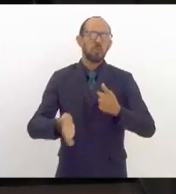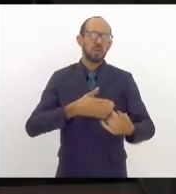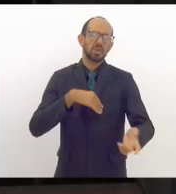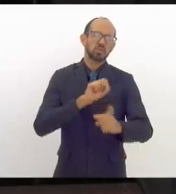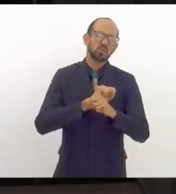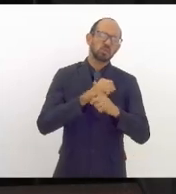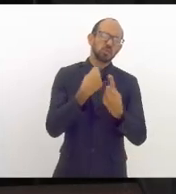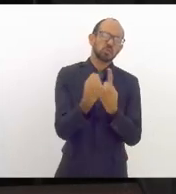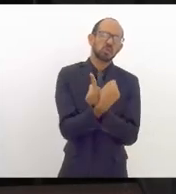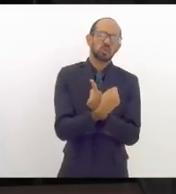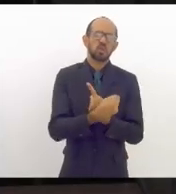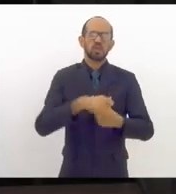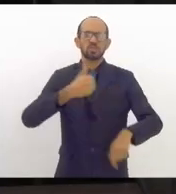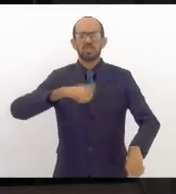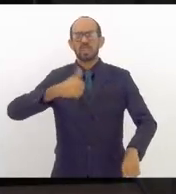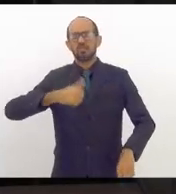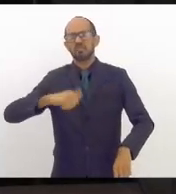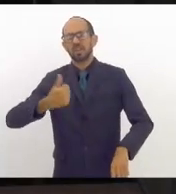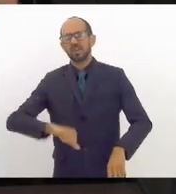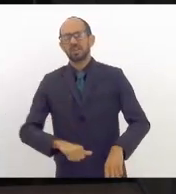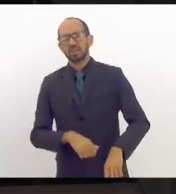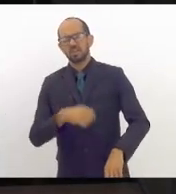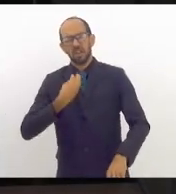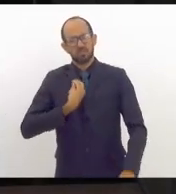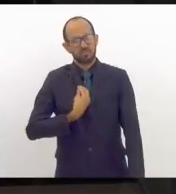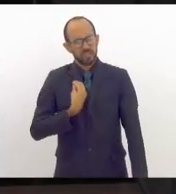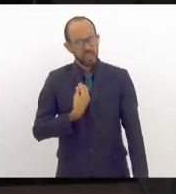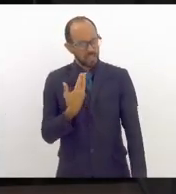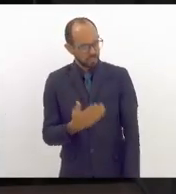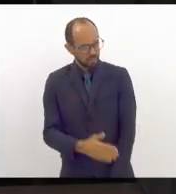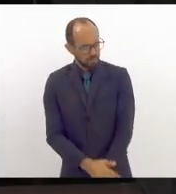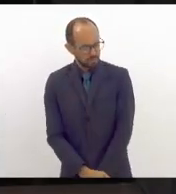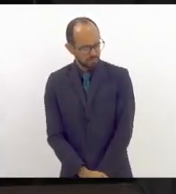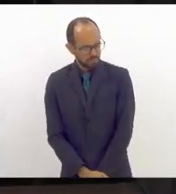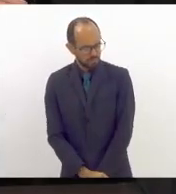Onde você está analisando exatamente a vida